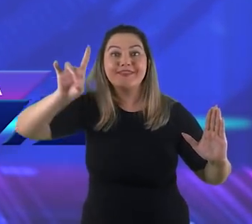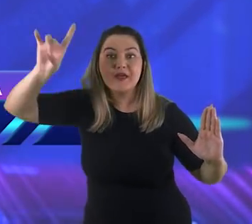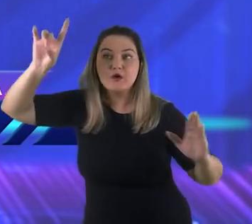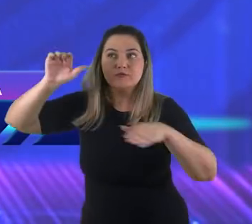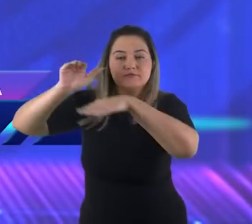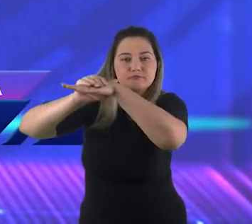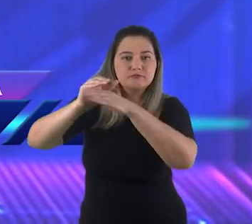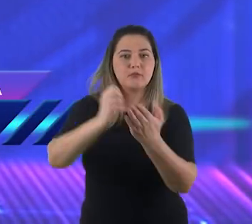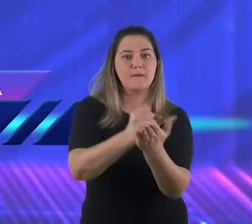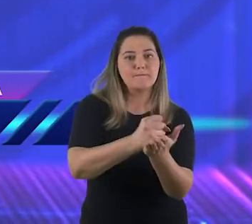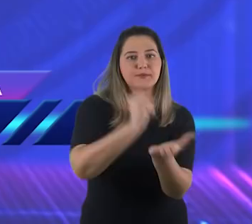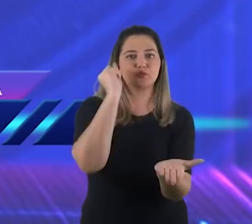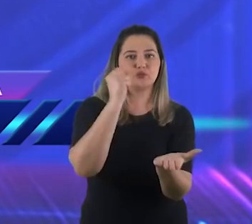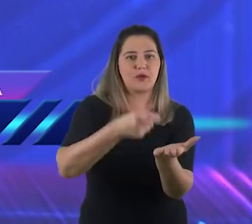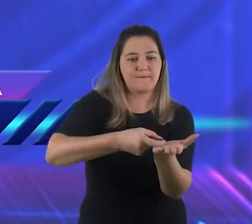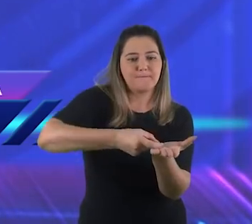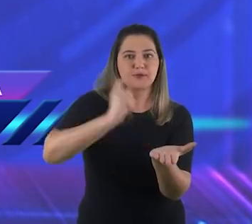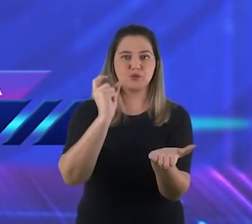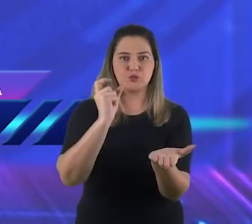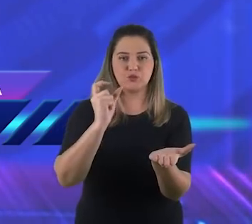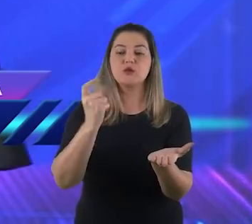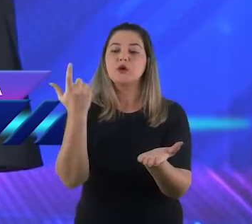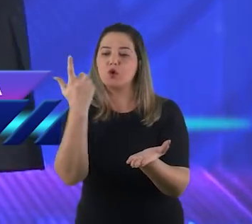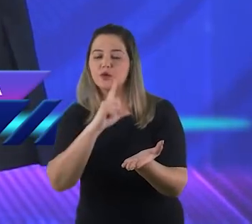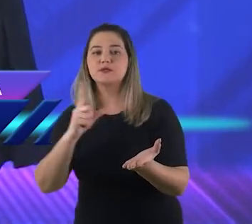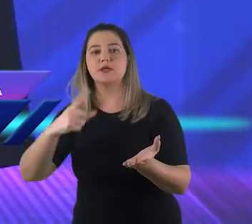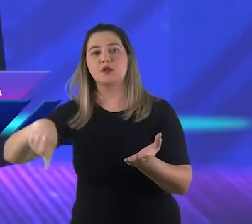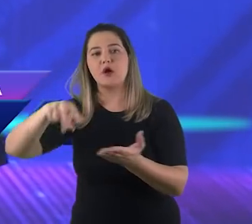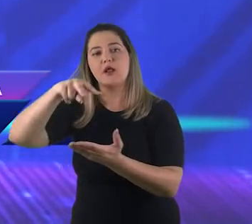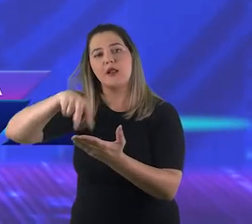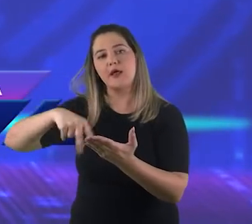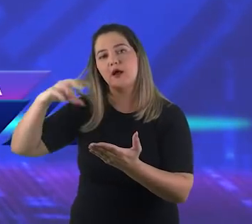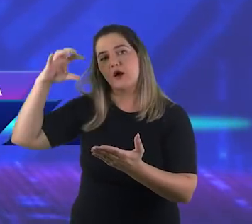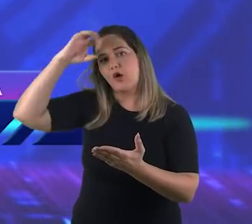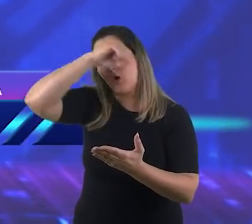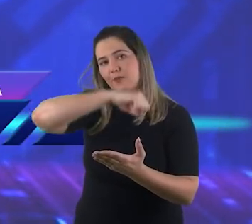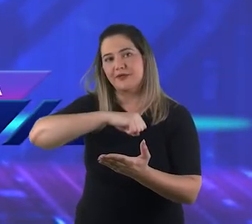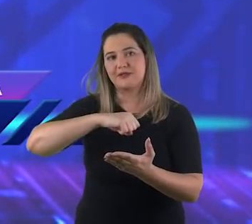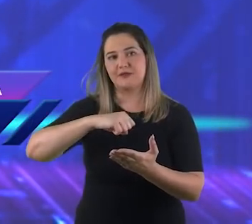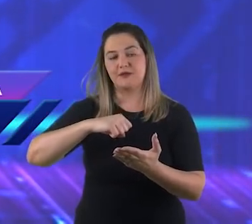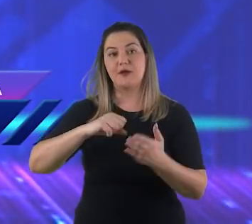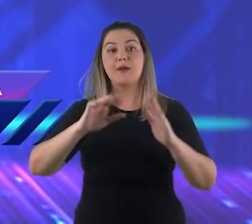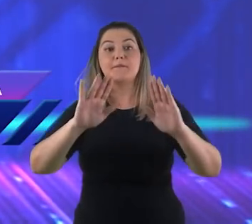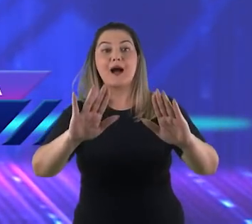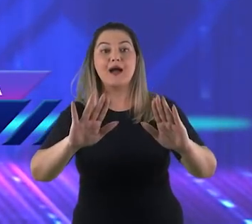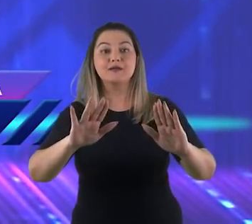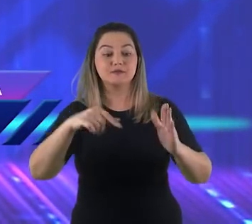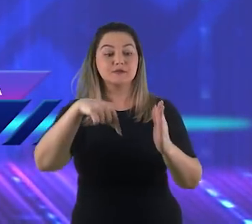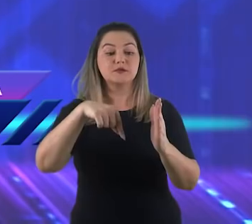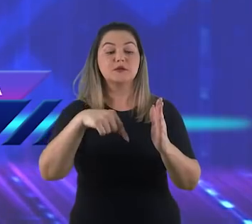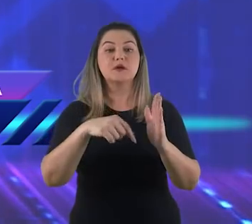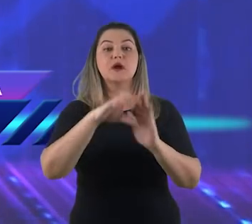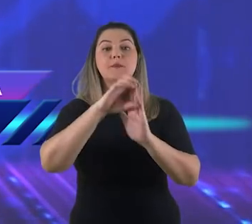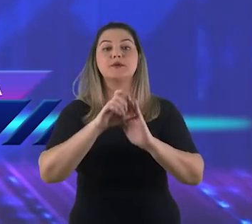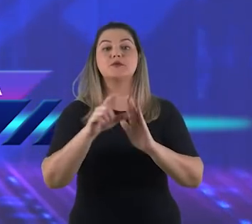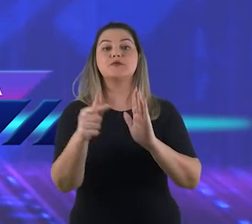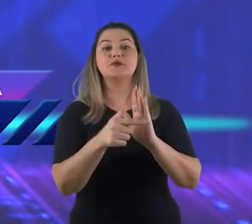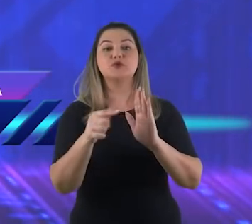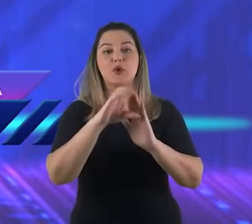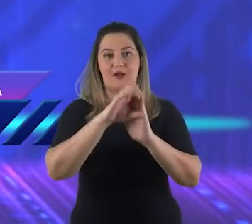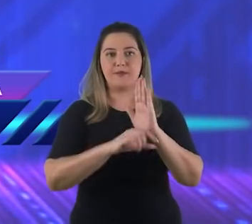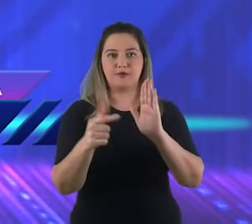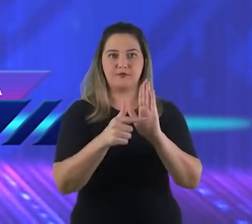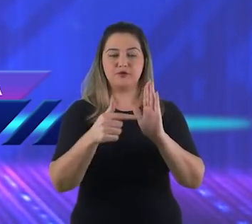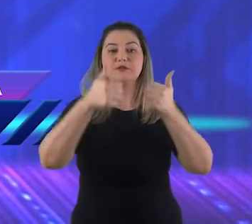humanidade teria então conhecimento da profecia. Já o livro do Apocalipse, nós acabamos de ler que a recomendação foi: